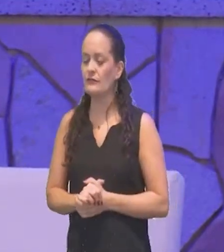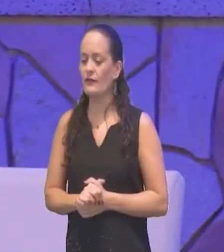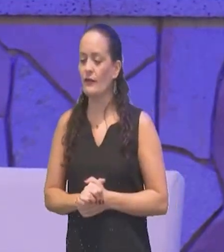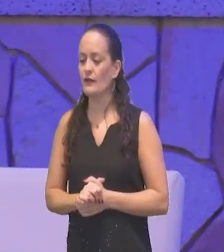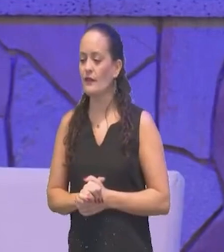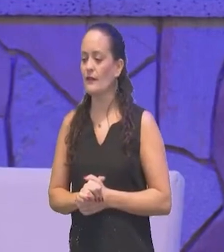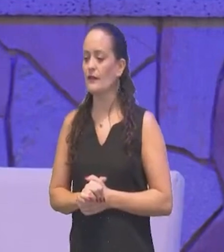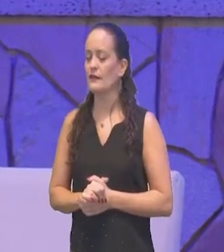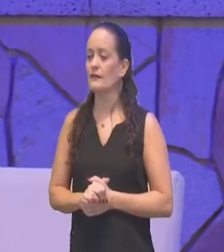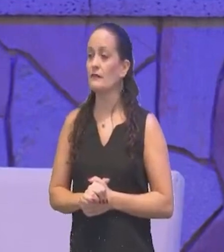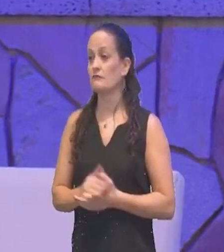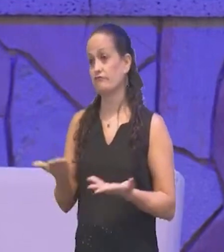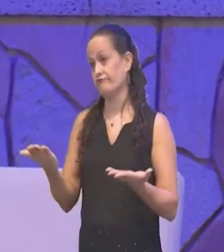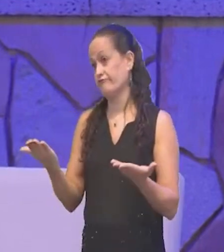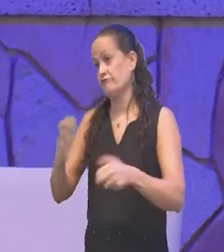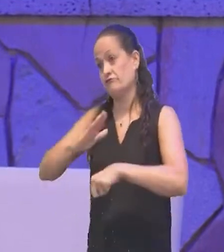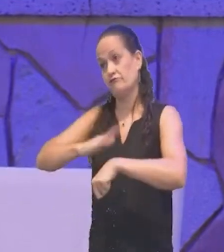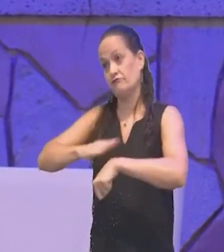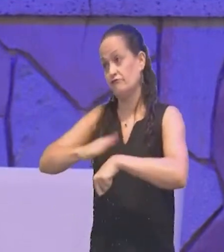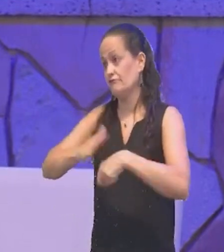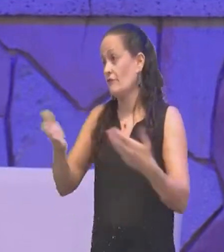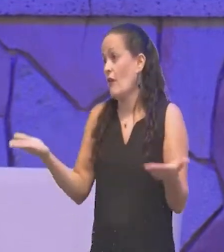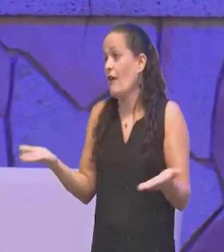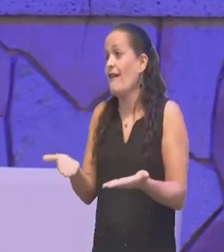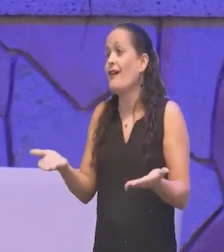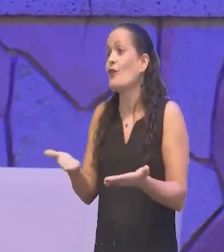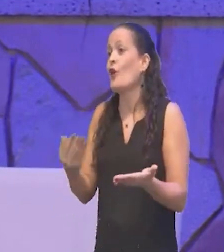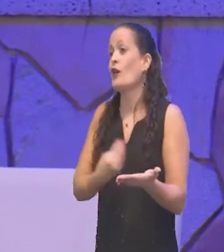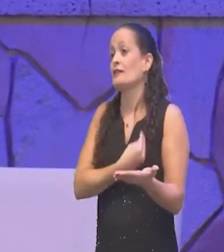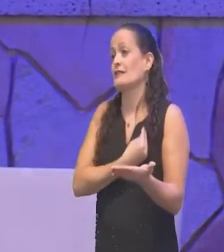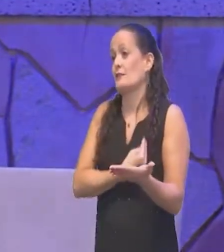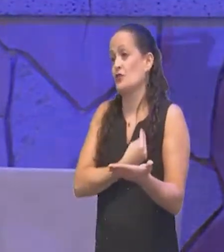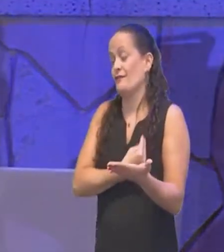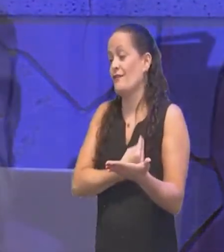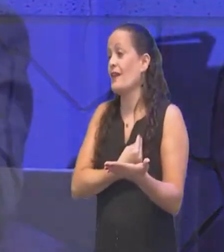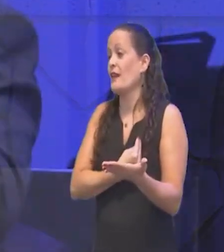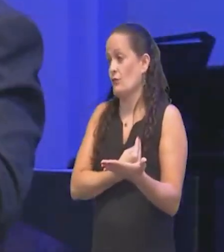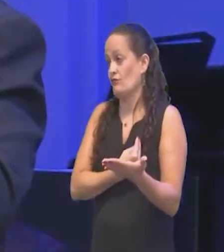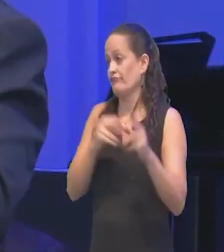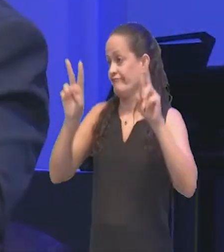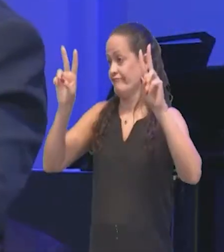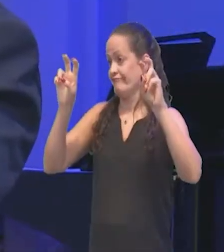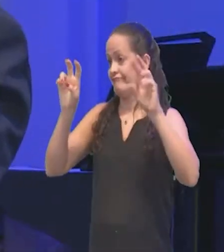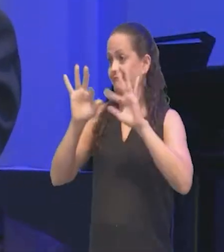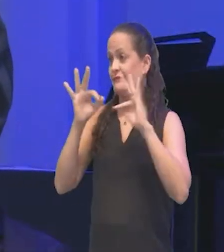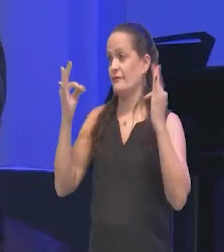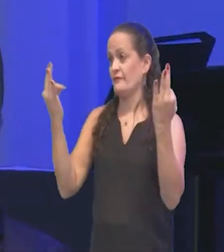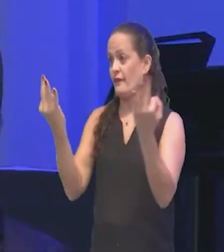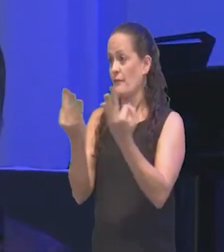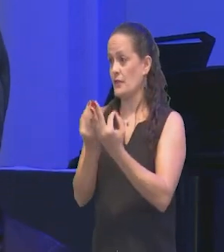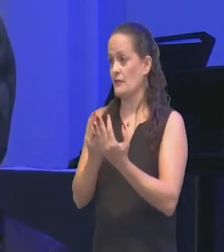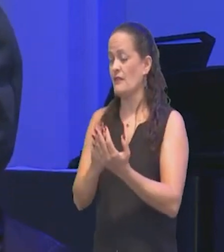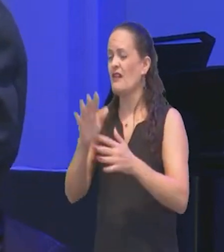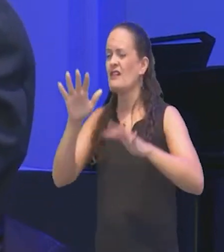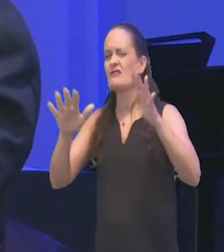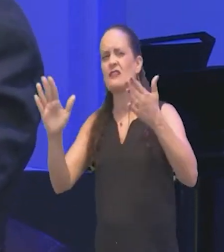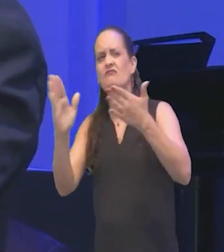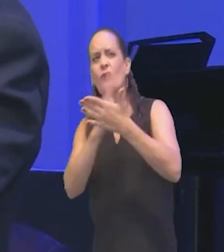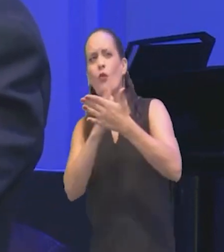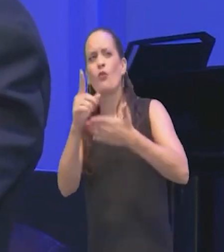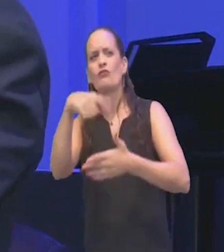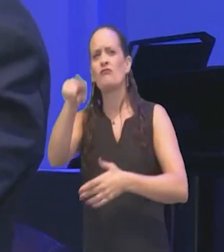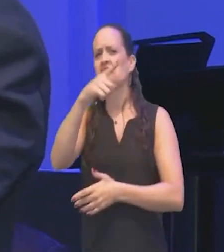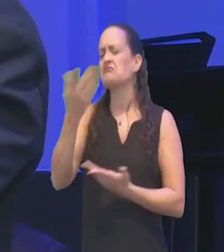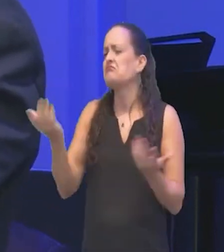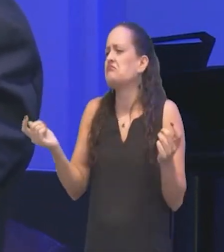Este é o nosso tempo, queridos. Este é o tempo que nós vivenciamos e certamente alguns aqui ou foram vítimas de um